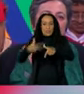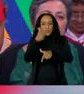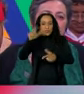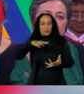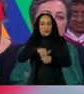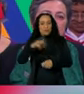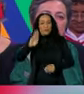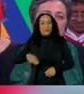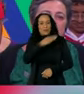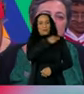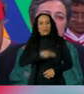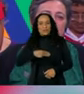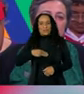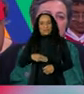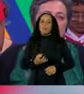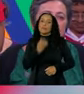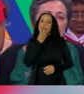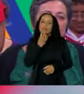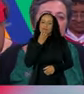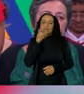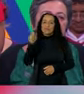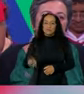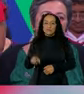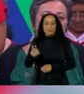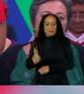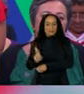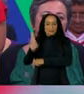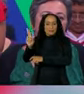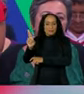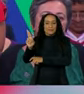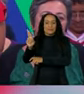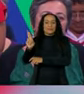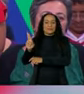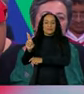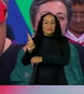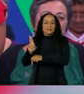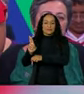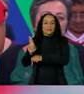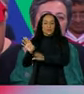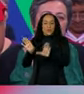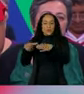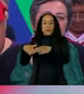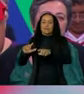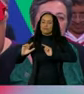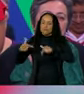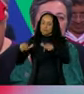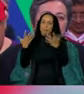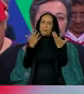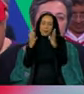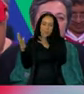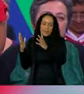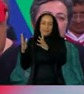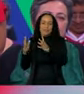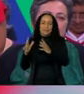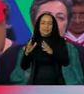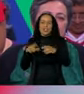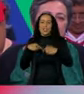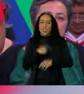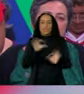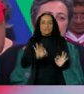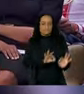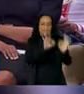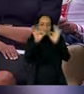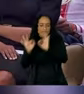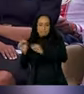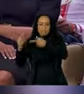é o ministro Mauro Vieira, o embaixador, o chanceler, a sua equipe é de parabéns. A gente acompanha